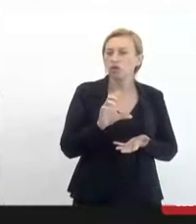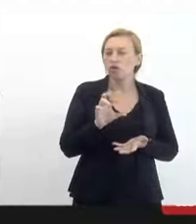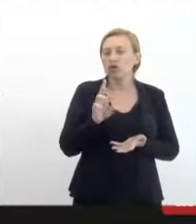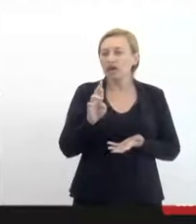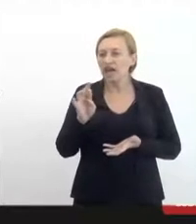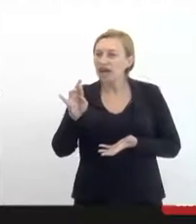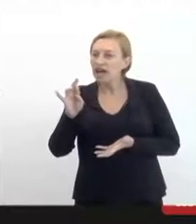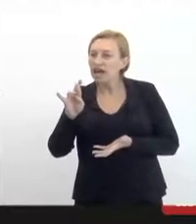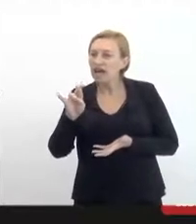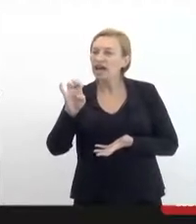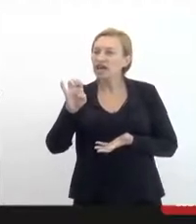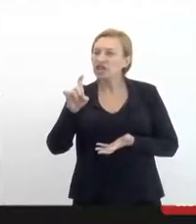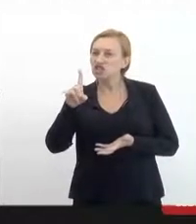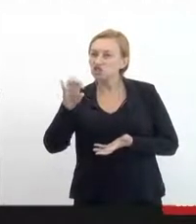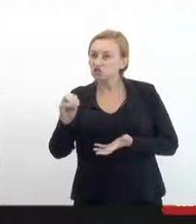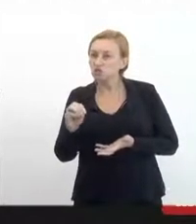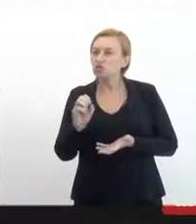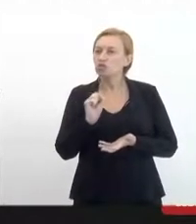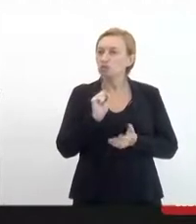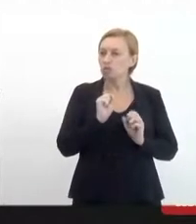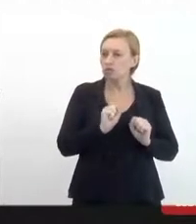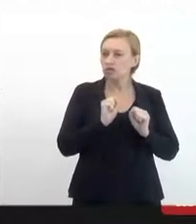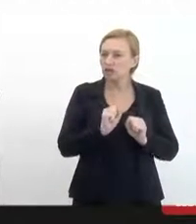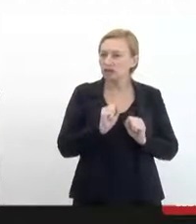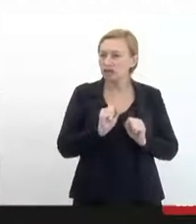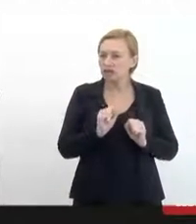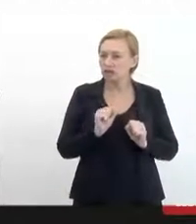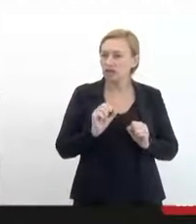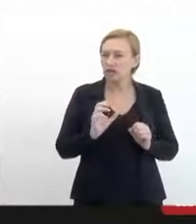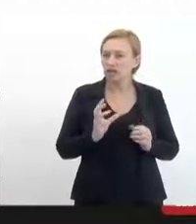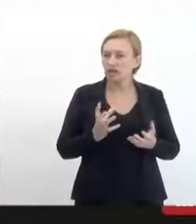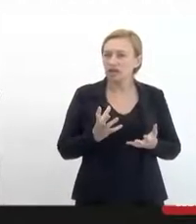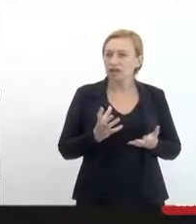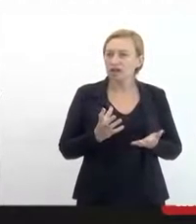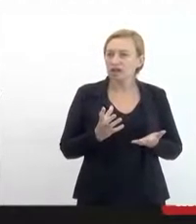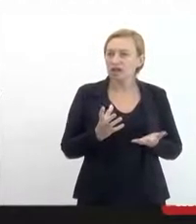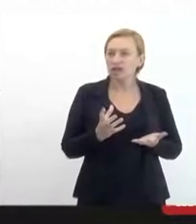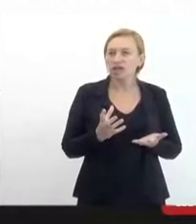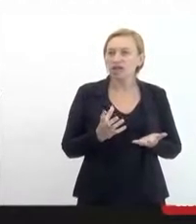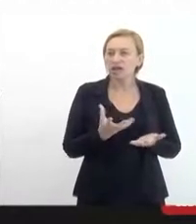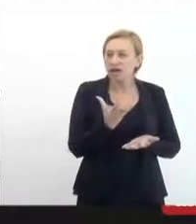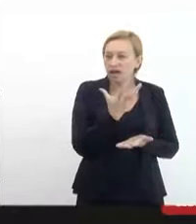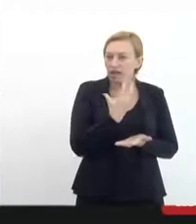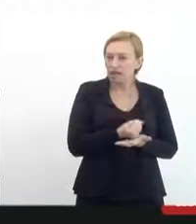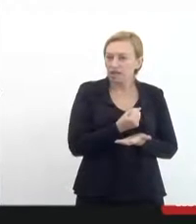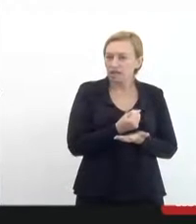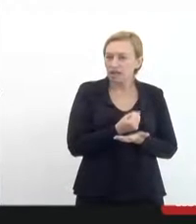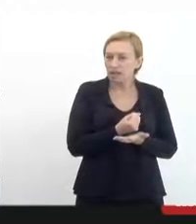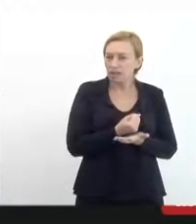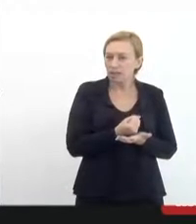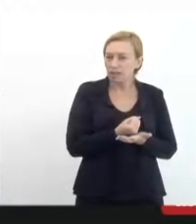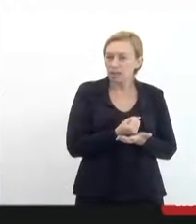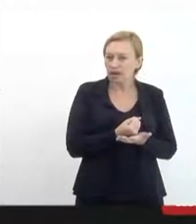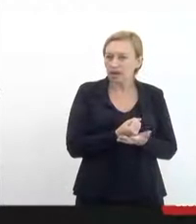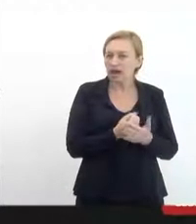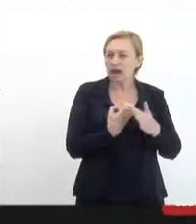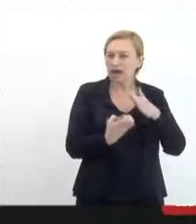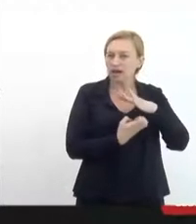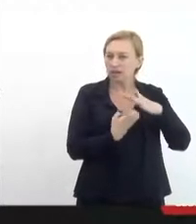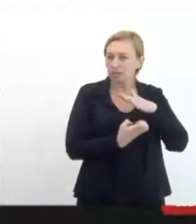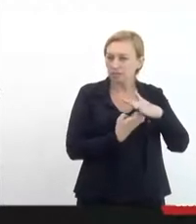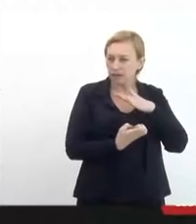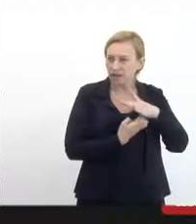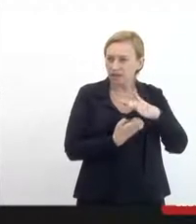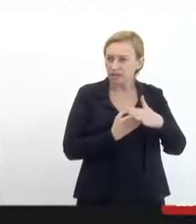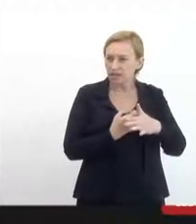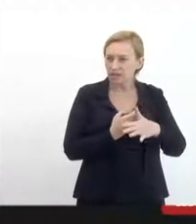deveria ser apropriado contra a unidade federada de destino. No entanto, o convênio 110, do qual o Rio é signatário,